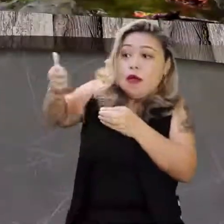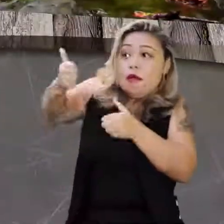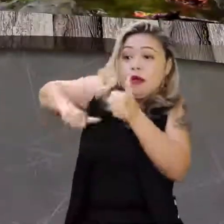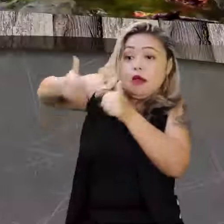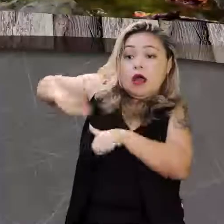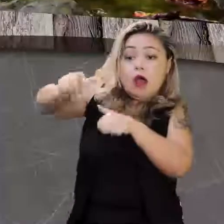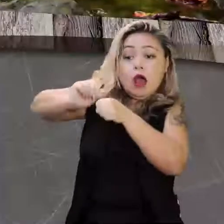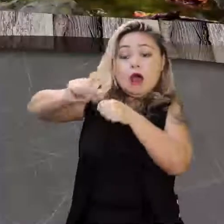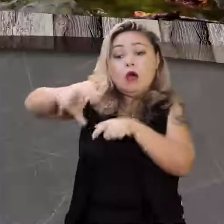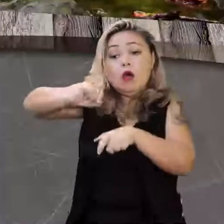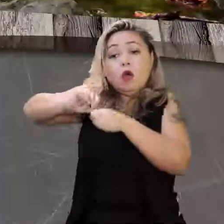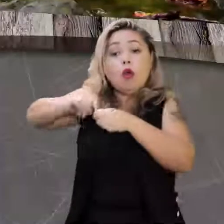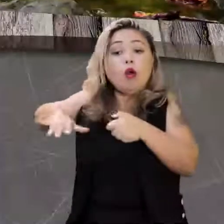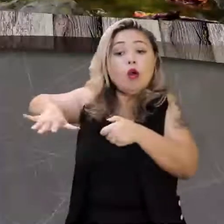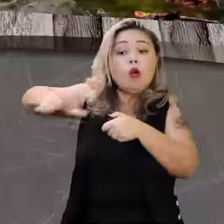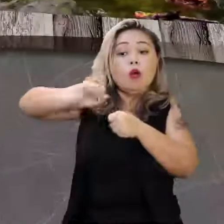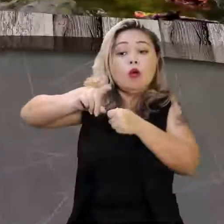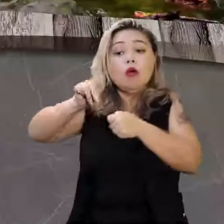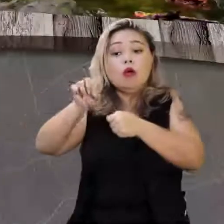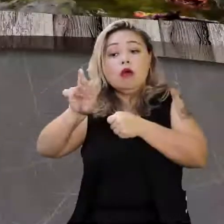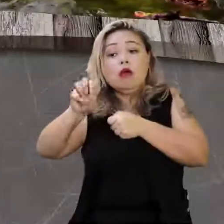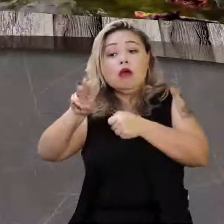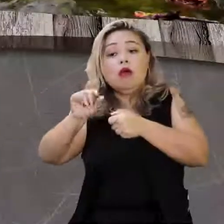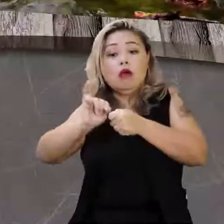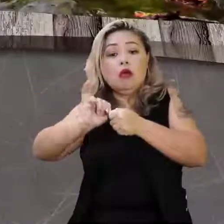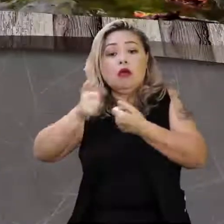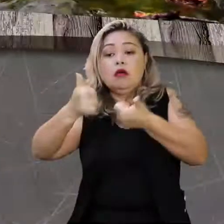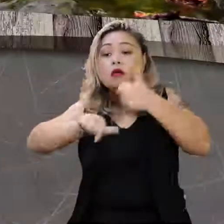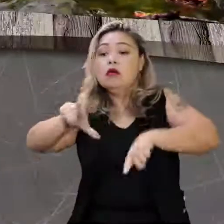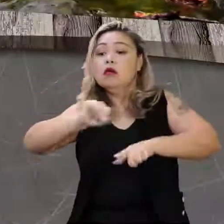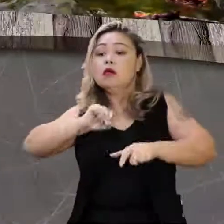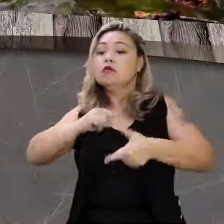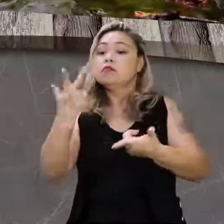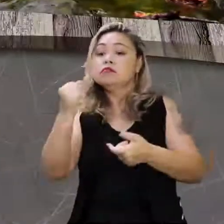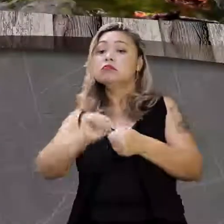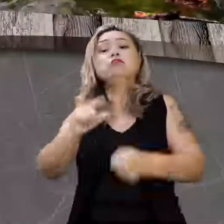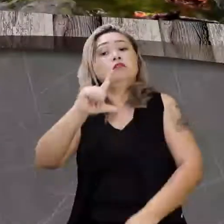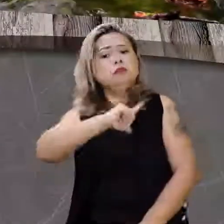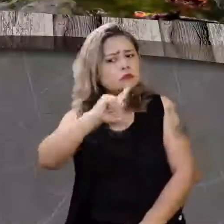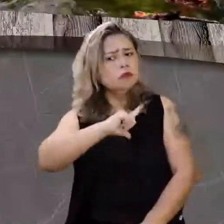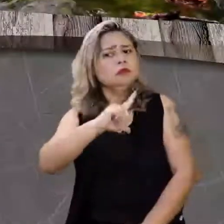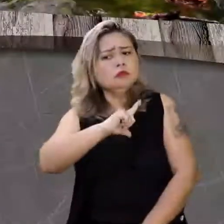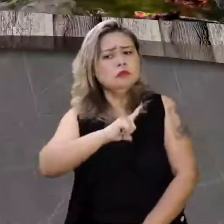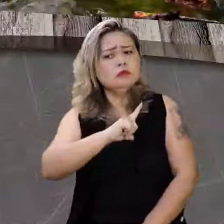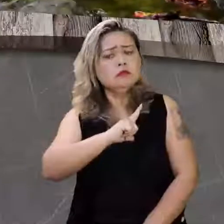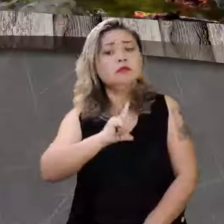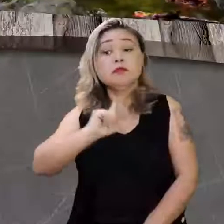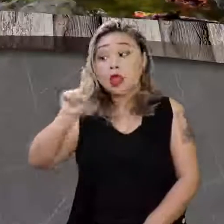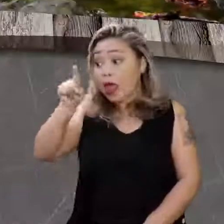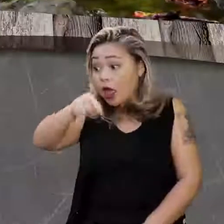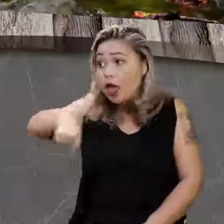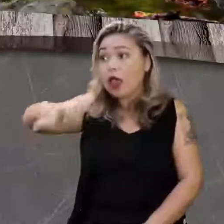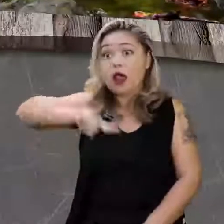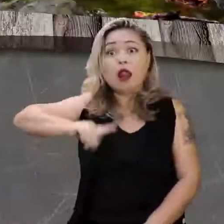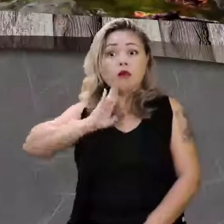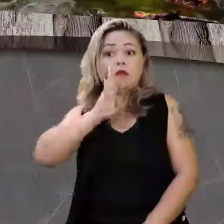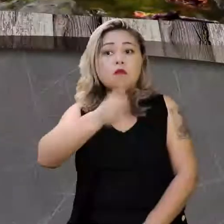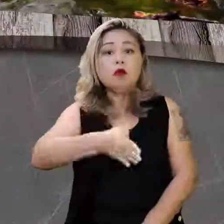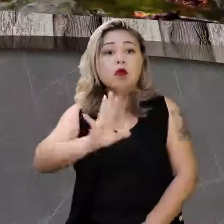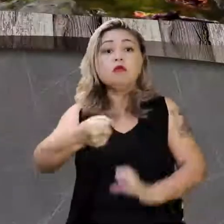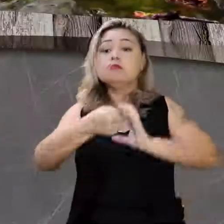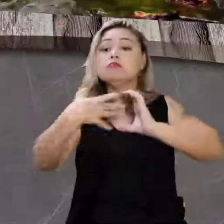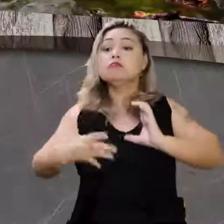seletiva, essa pressão ambiental que Charles Darwin chamou de pressão, a seleção natural, ela existe. E ela que vai, então, estar determinando